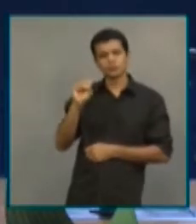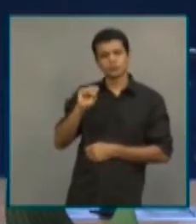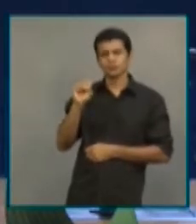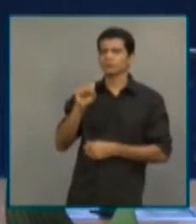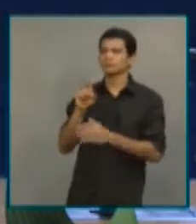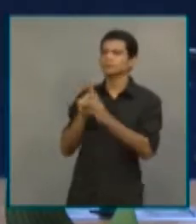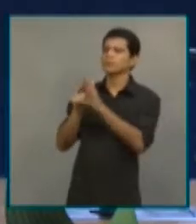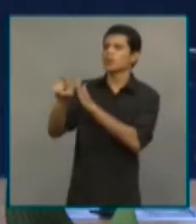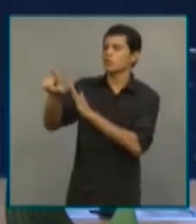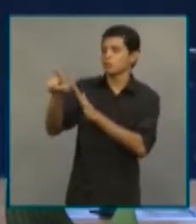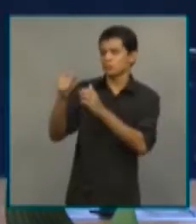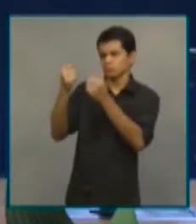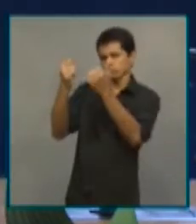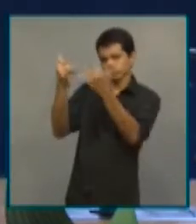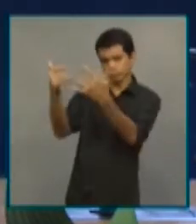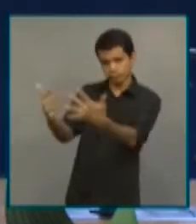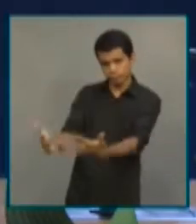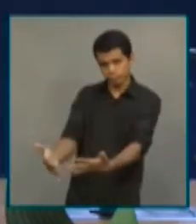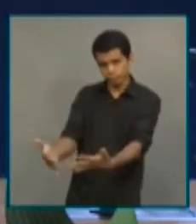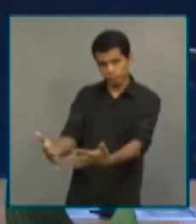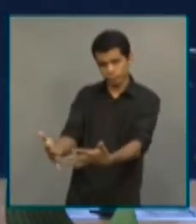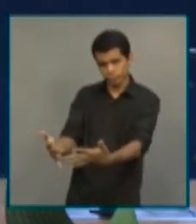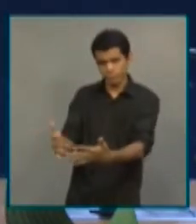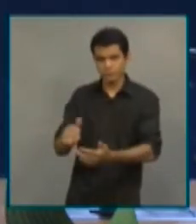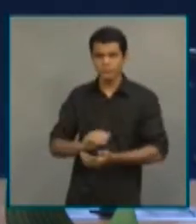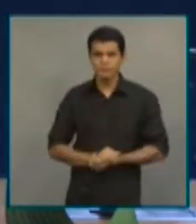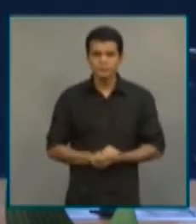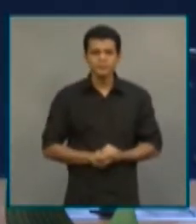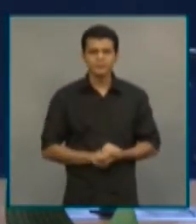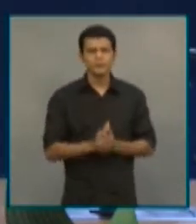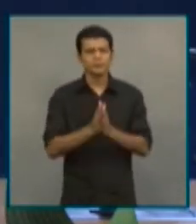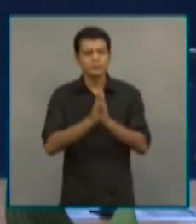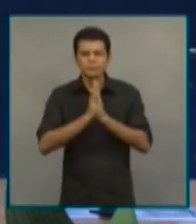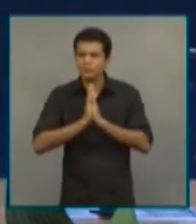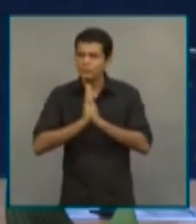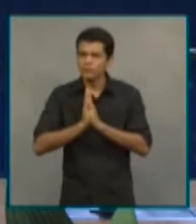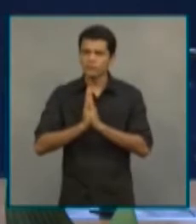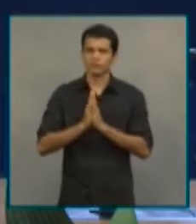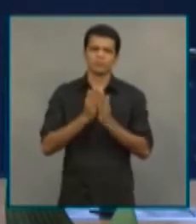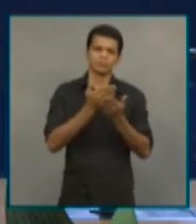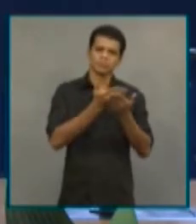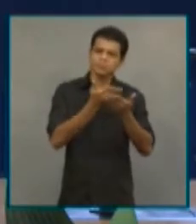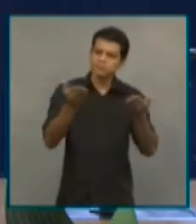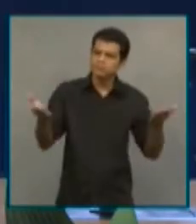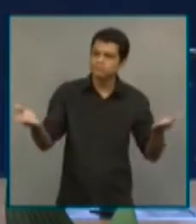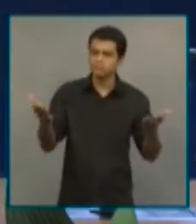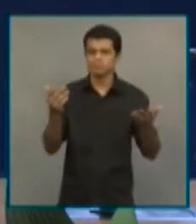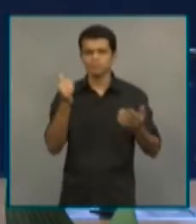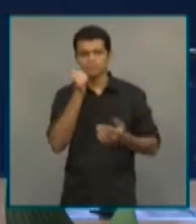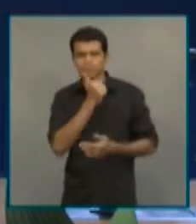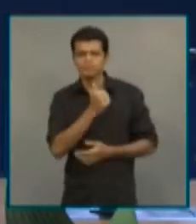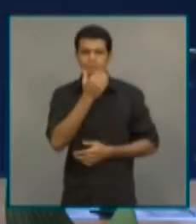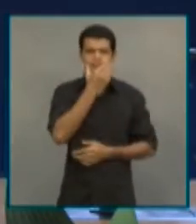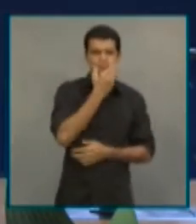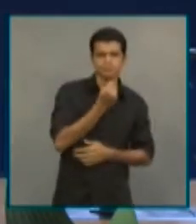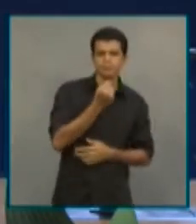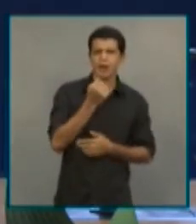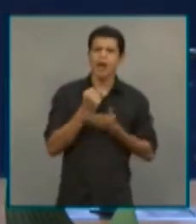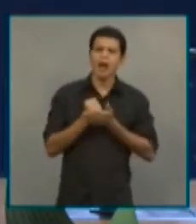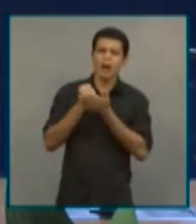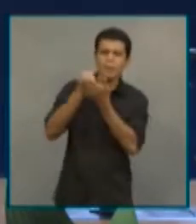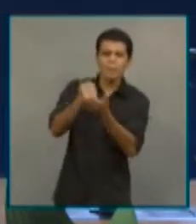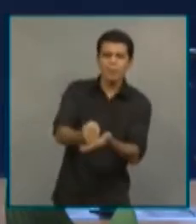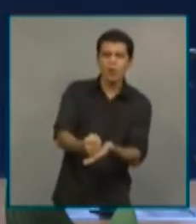pergunta. Eu peço mais uma vez aos senhores e senhoras convidados que são apoiadores de